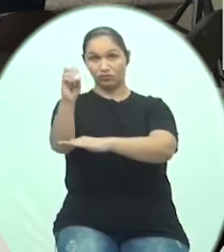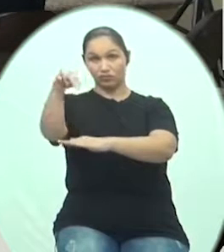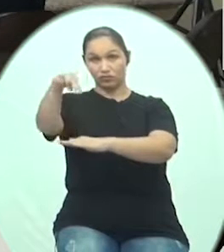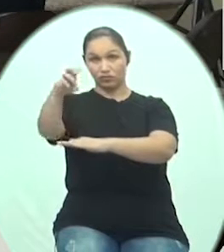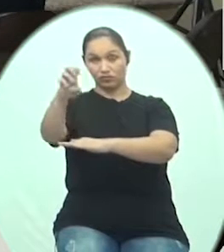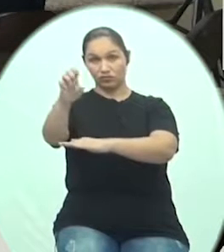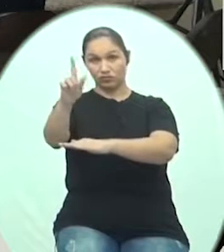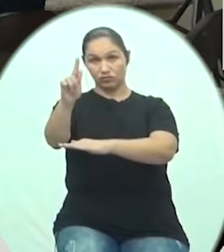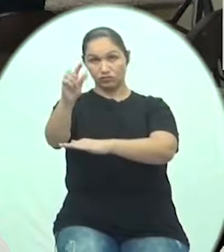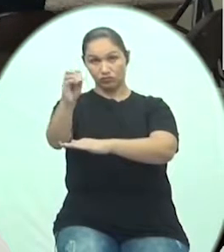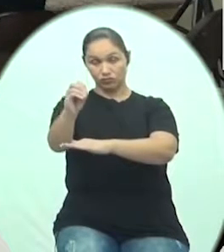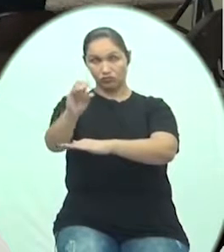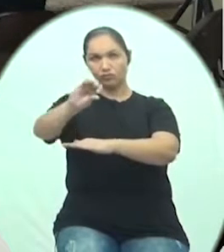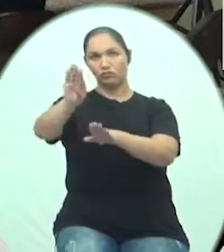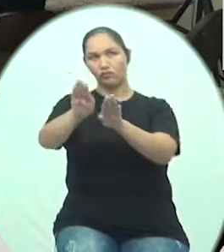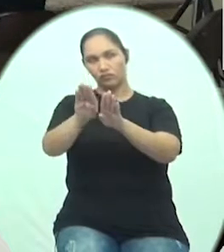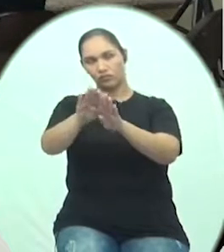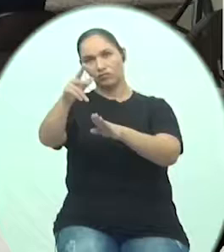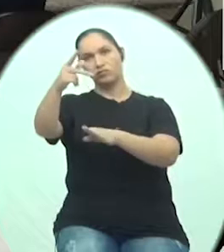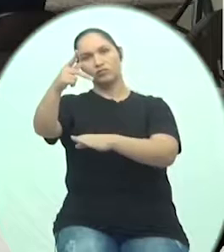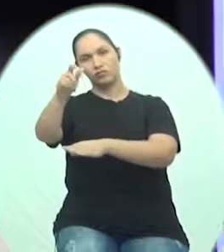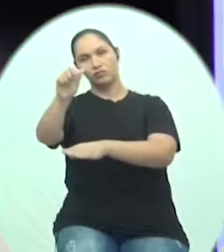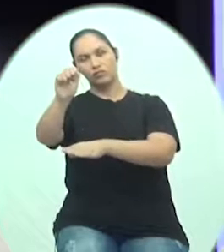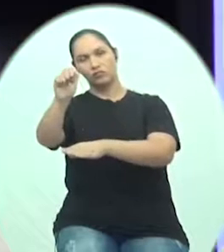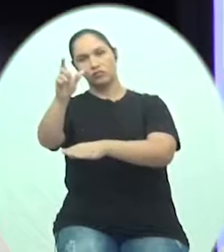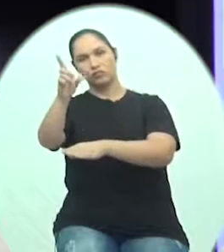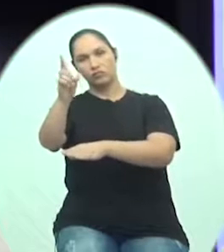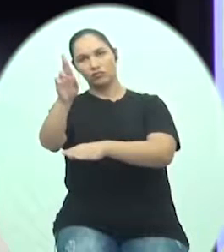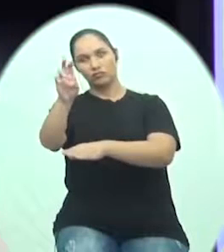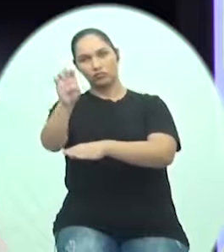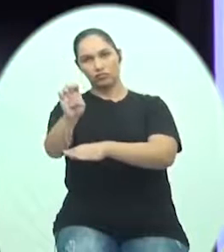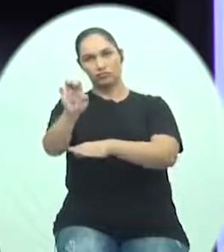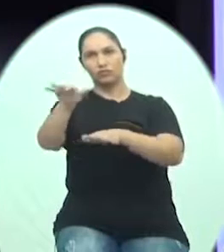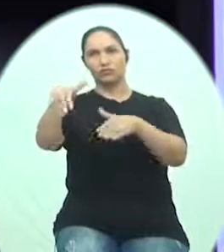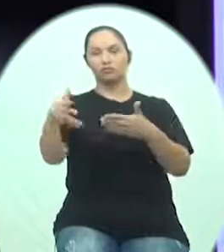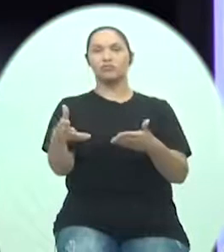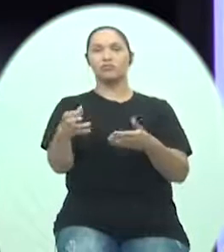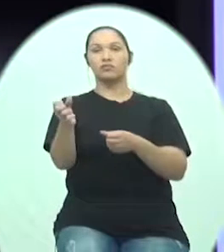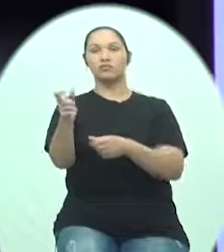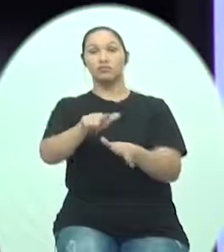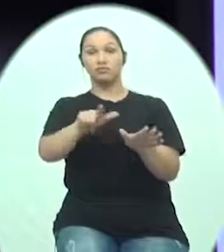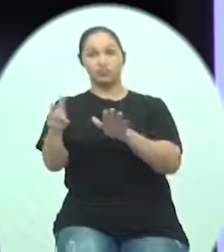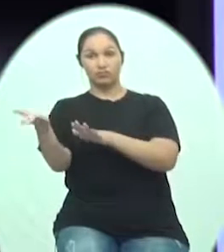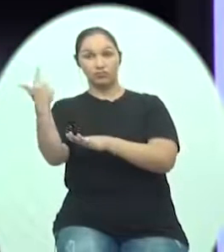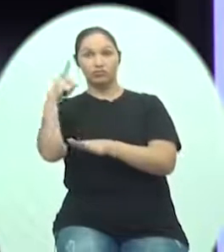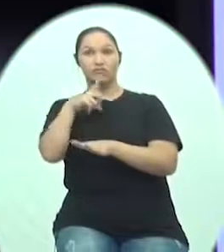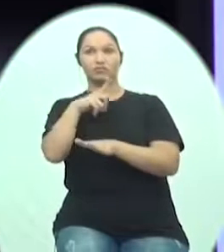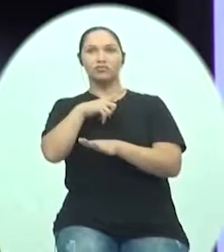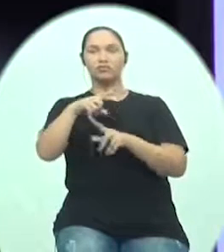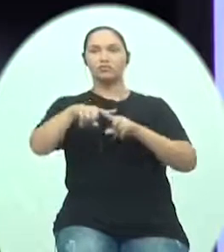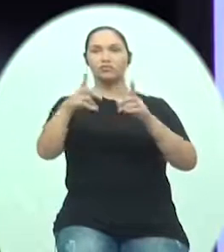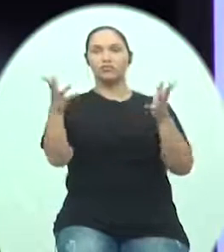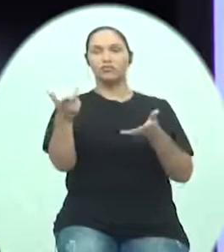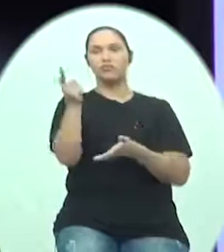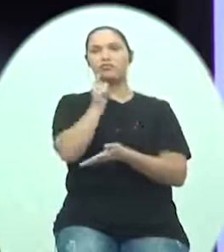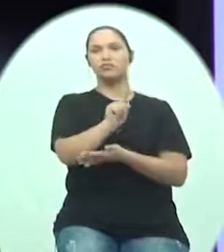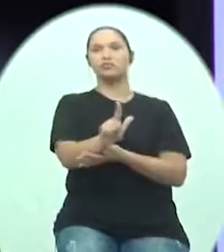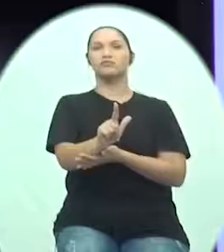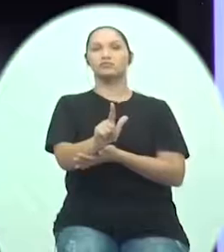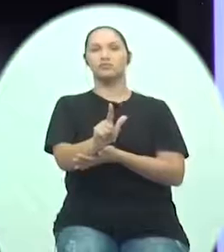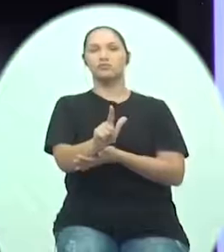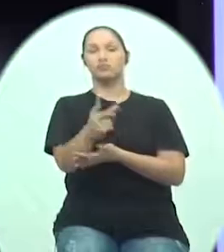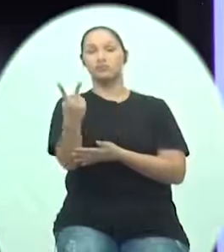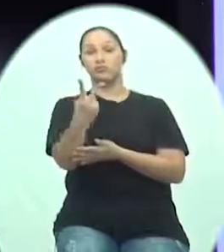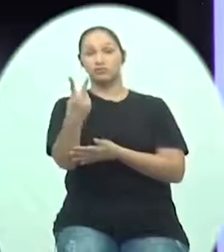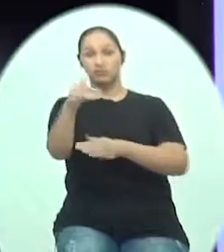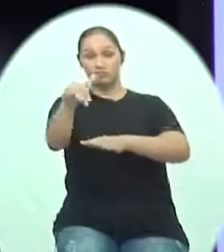fez uma indicação pedindo também né mas aí como já tava escrito também S deixamos assim Fez uma requerimento dessas duas ruas junto com a